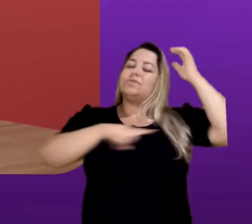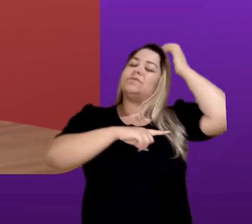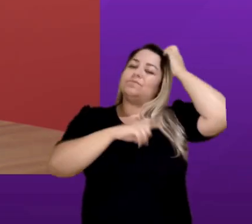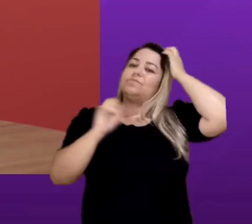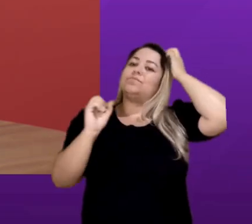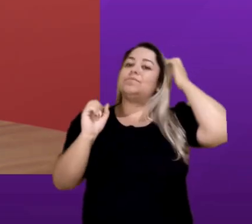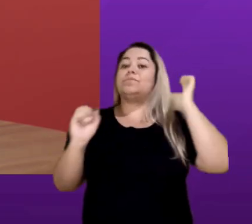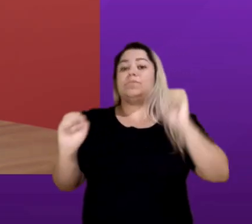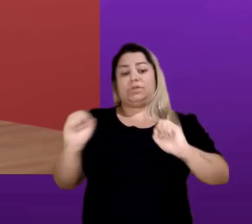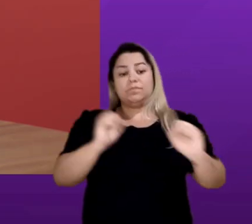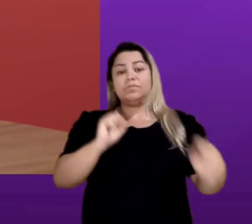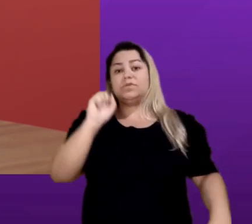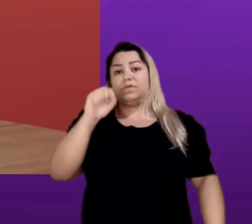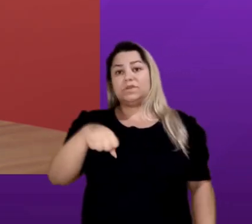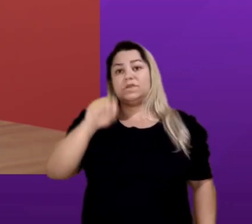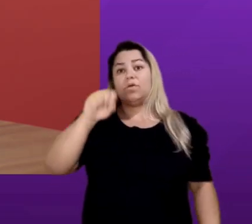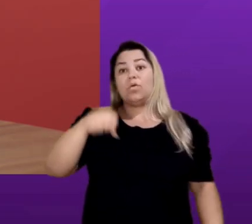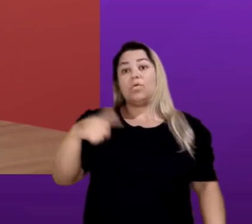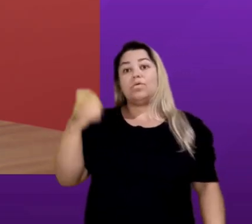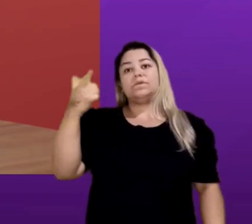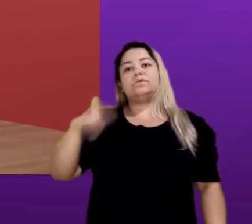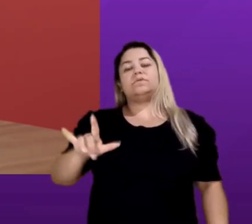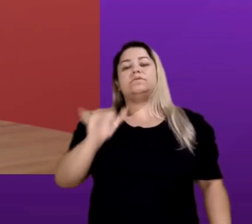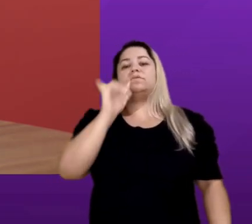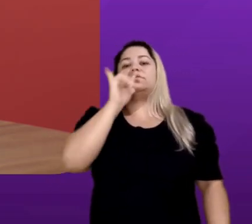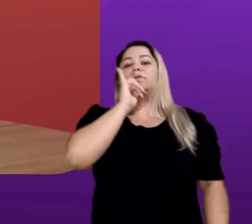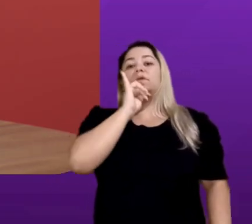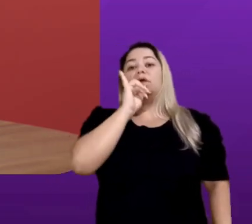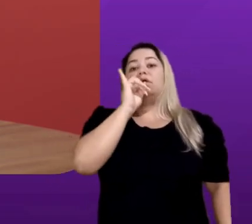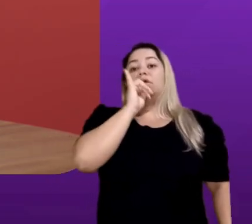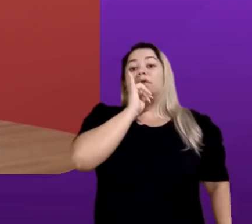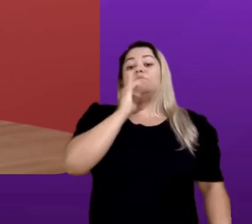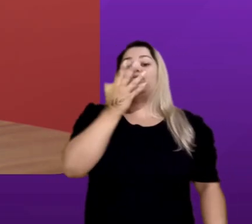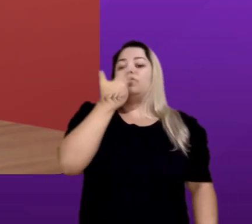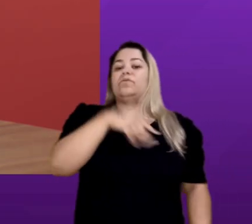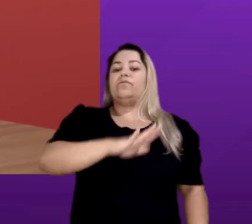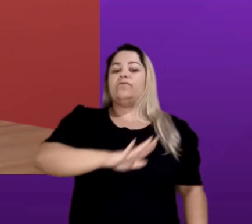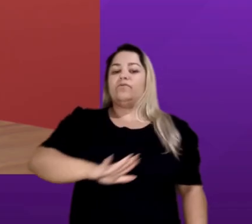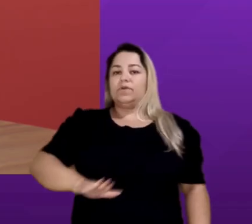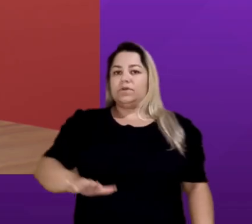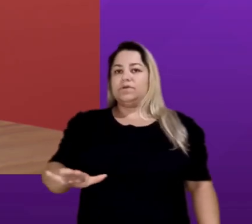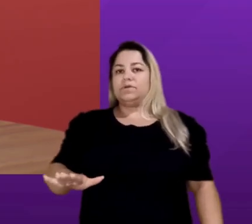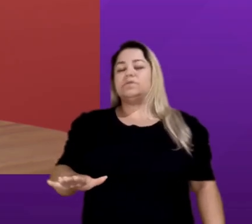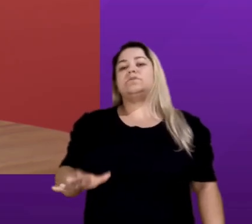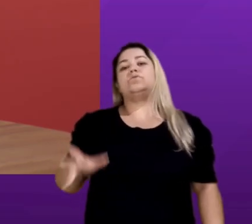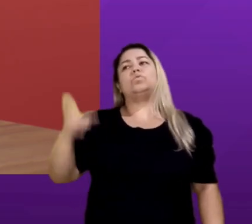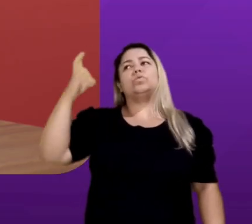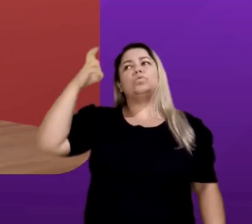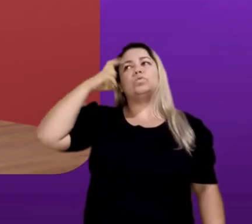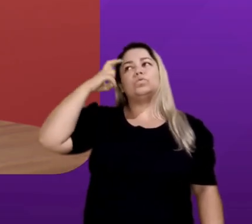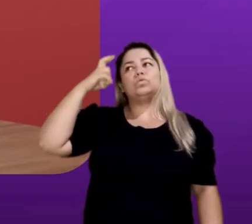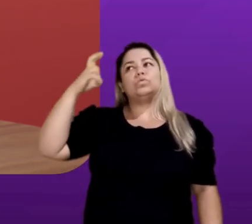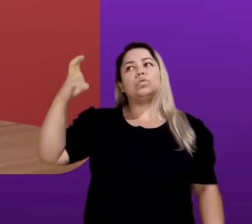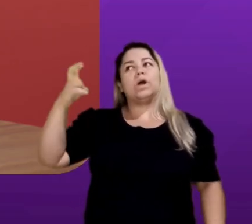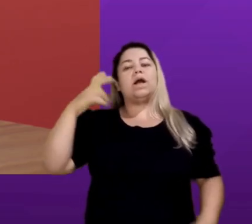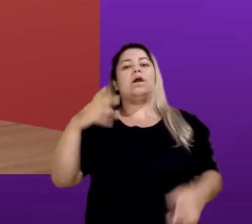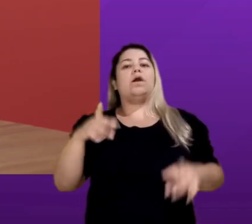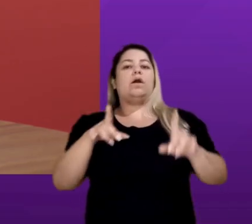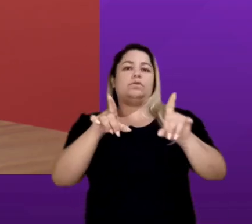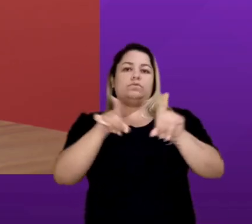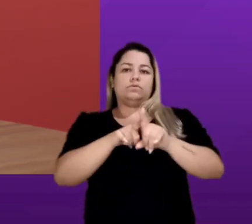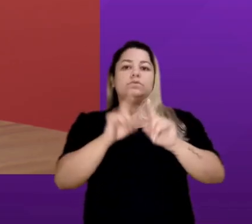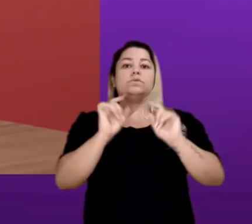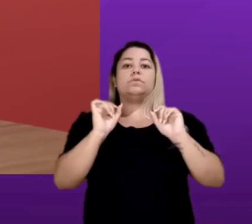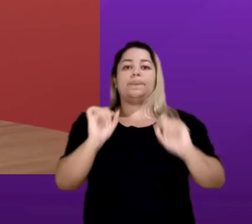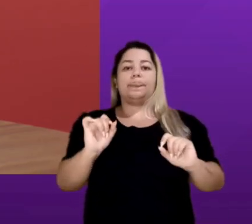Então, esse exemplo de infância, né, e cultuado e muito bem posicionado